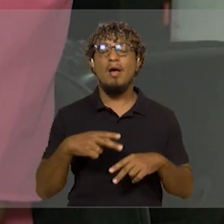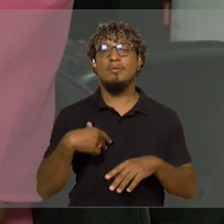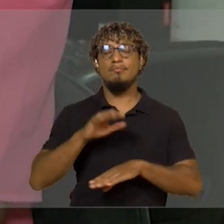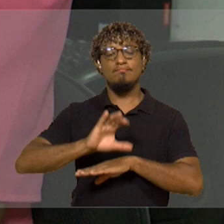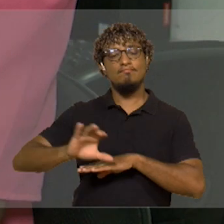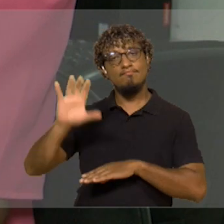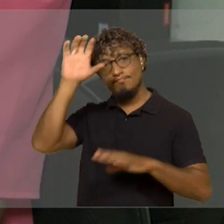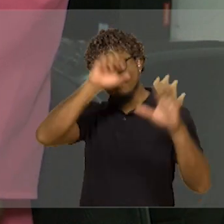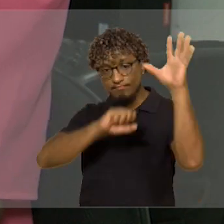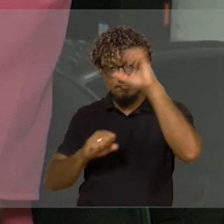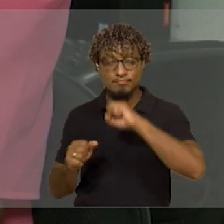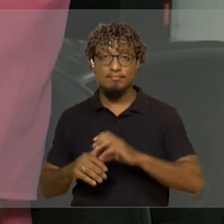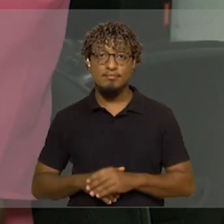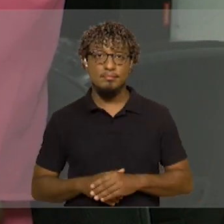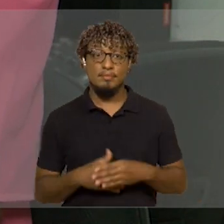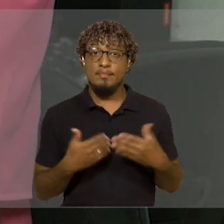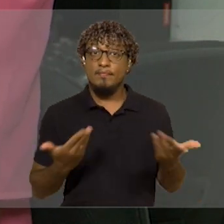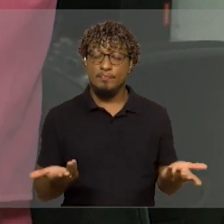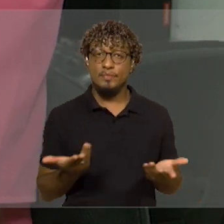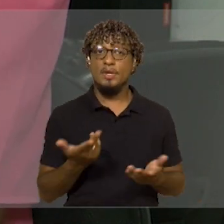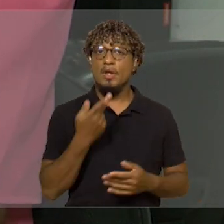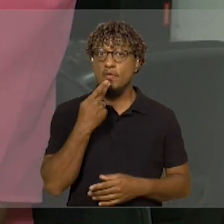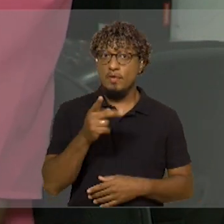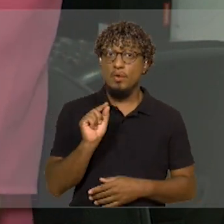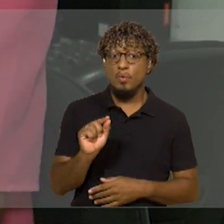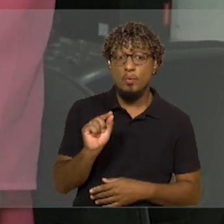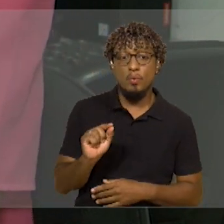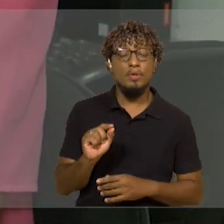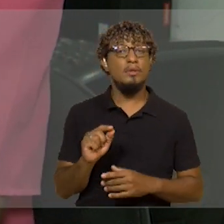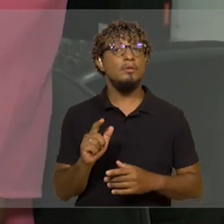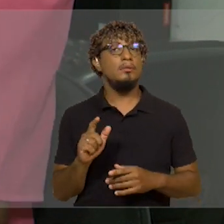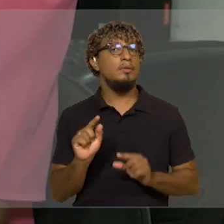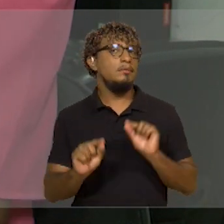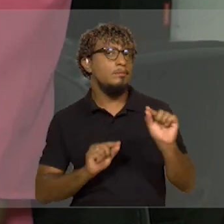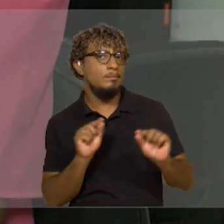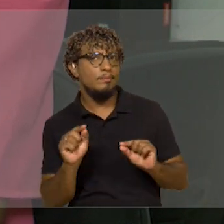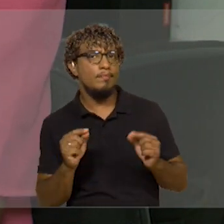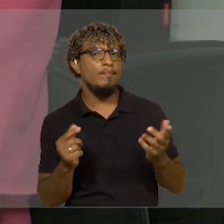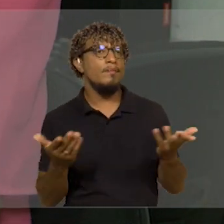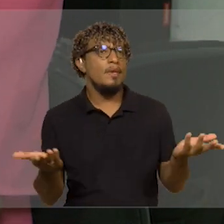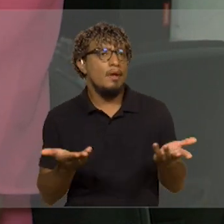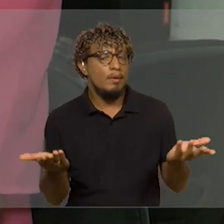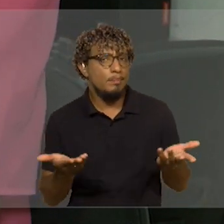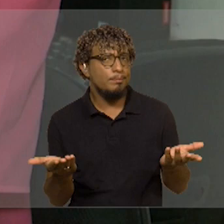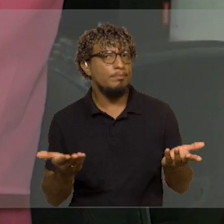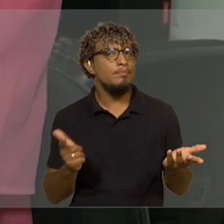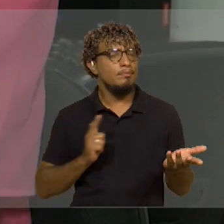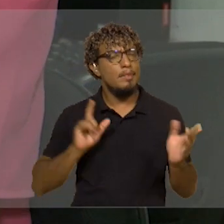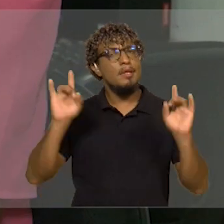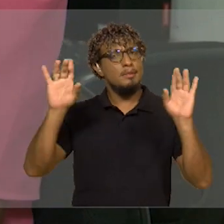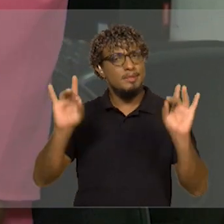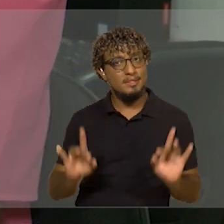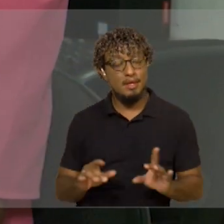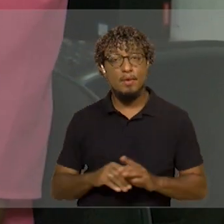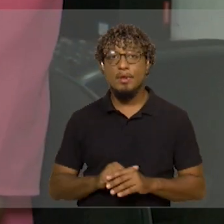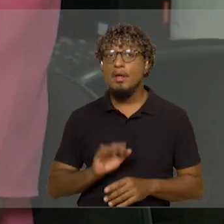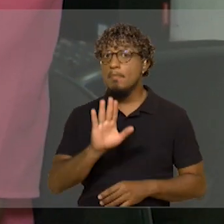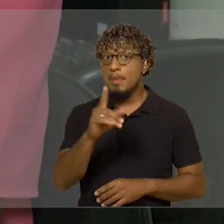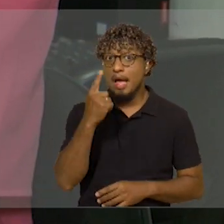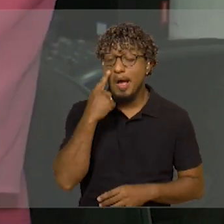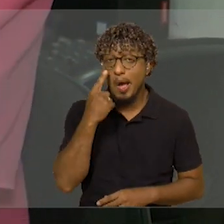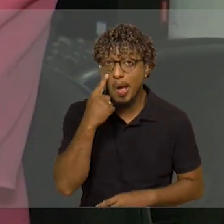primeira experiência como repórter, fiz matérias mais elaboradas, matérias mais especiais, e então isso tudo fez com